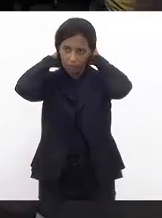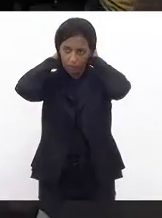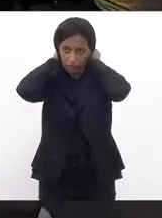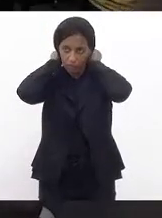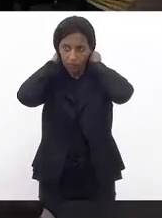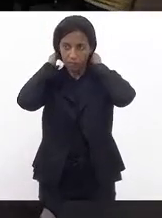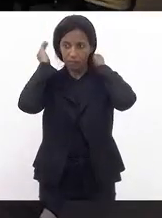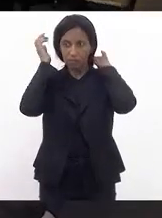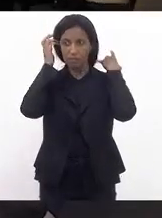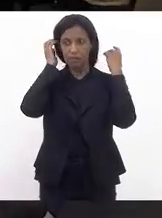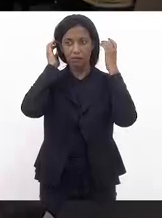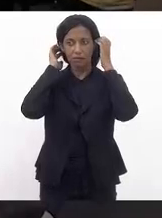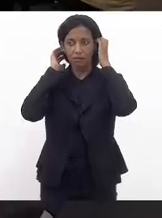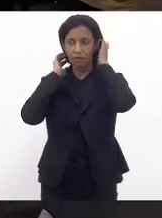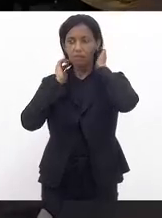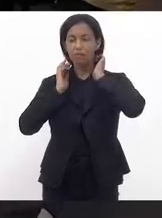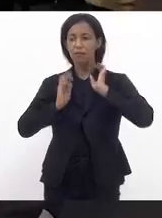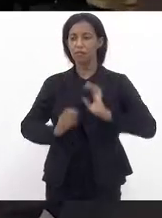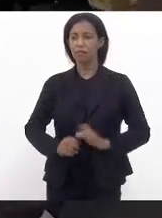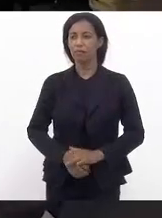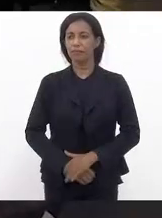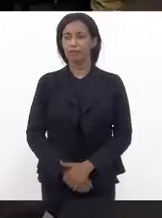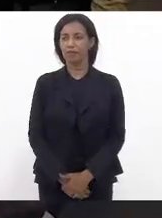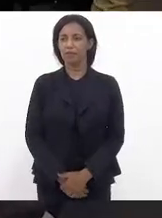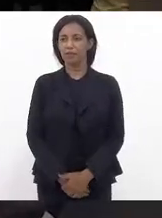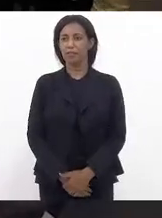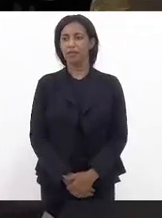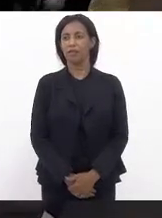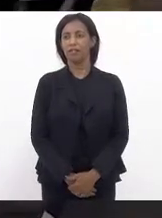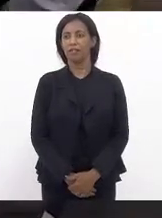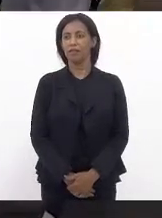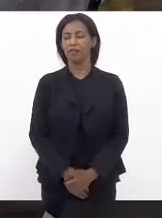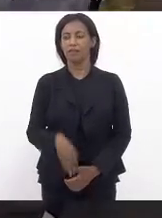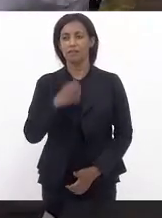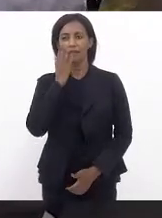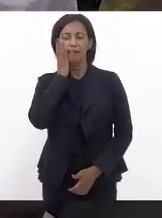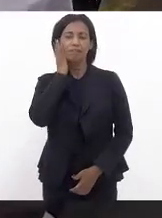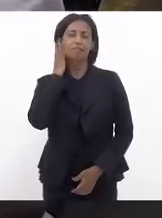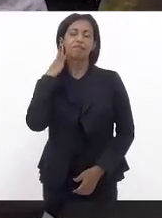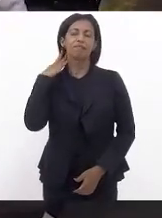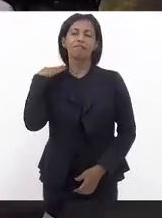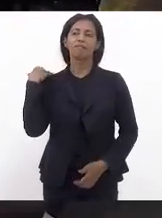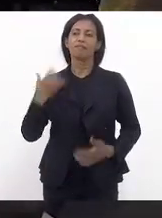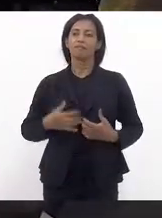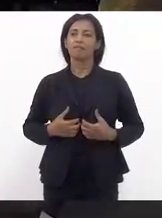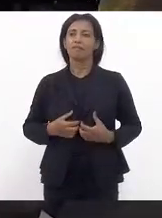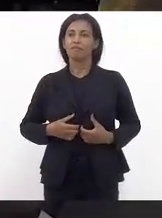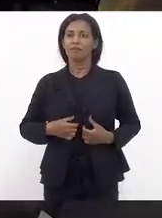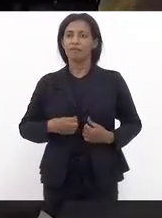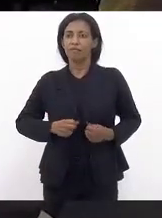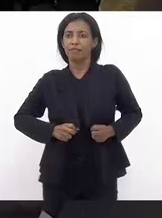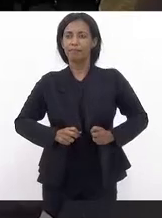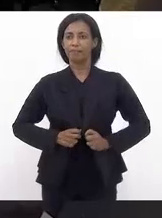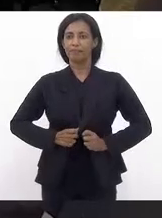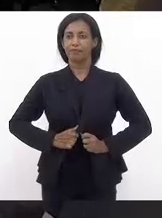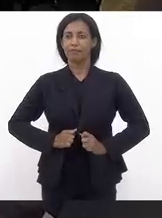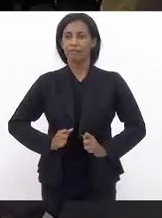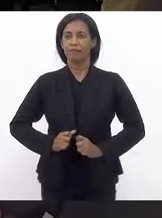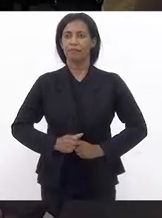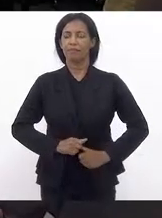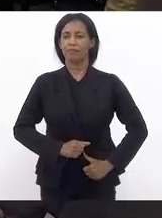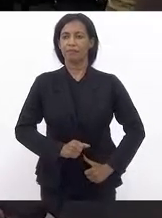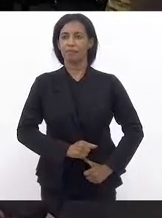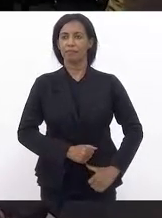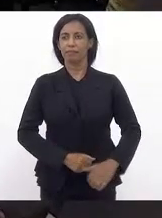agora ele terminou e tá concluindo Eu pediria que vossa excelência Para retomar porque eu suspende a